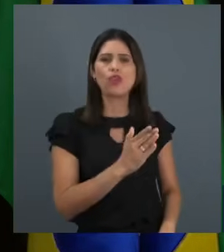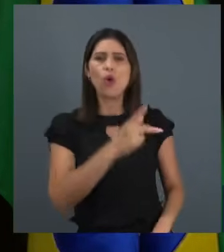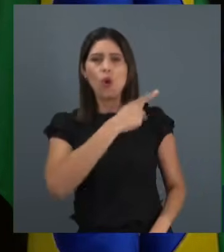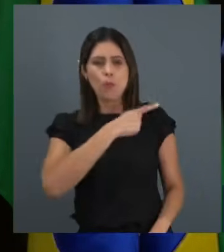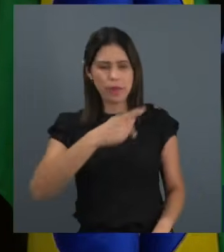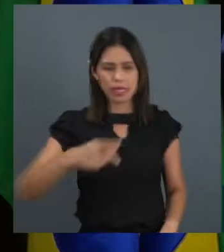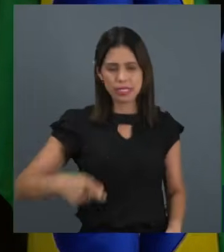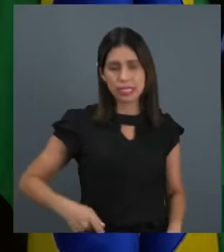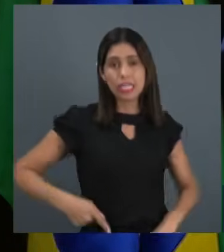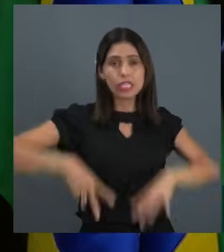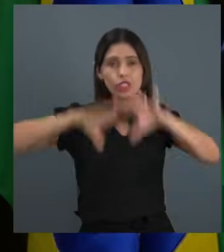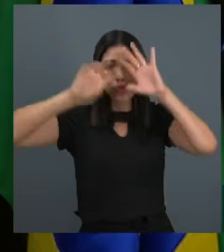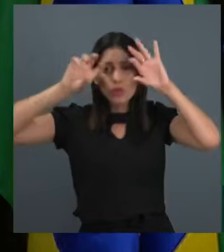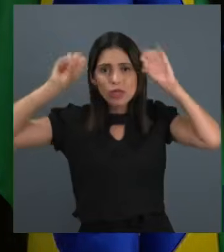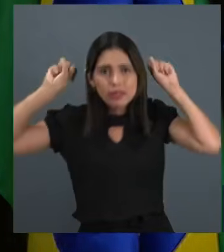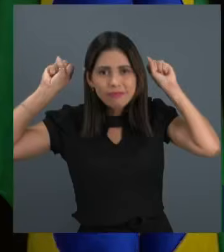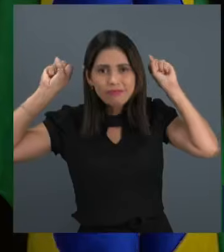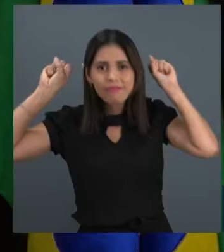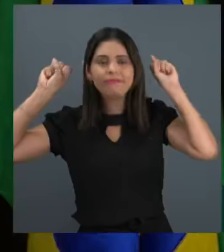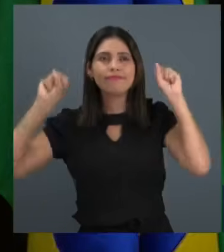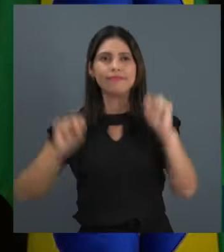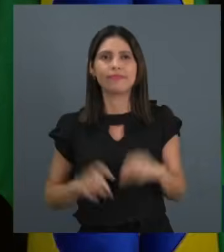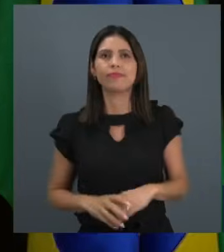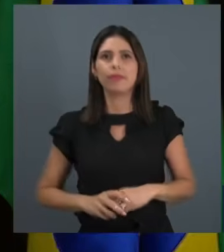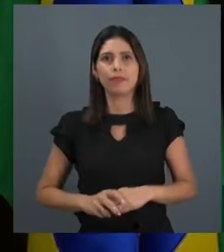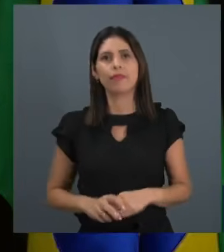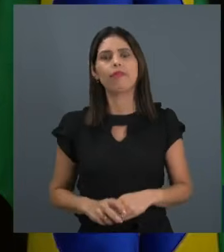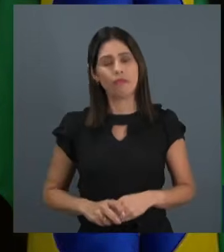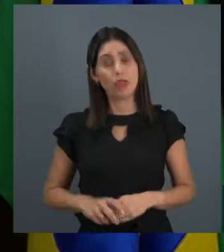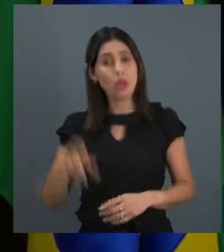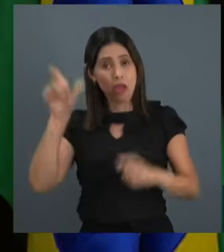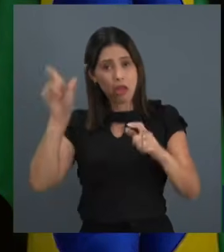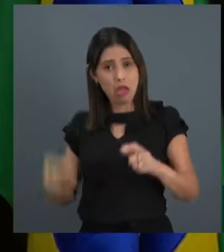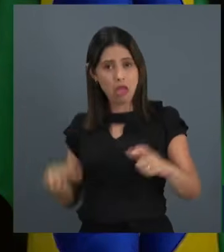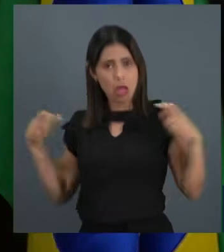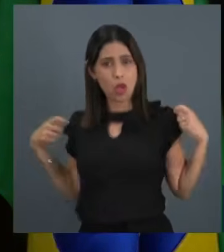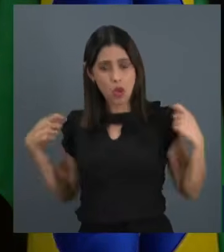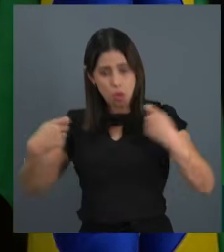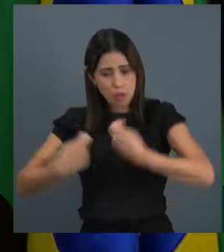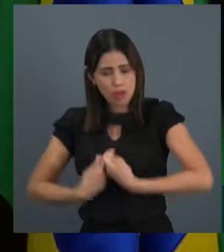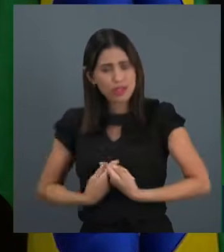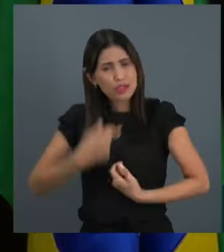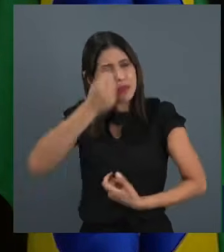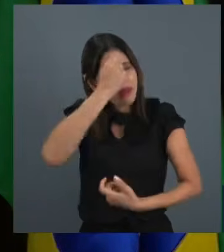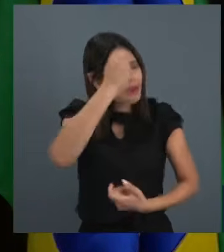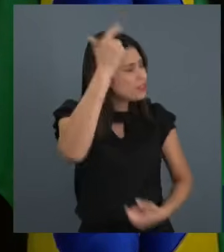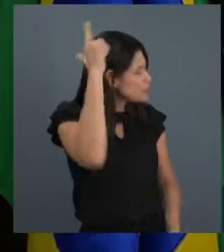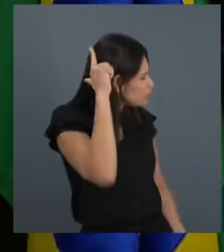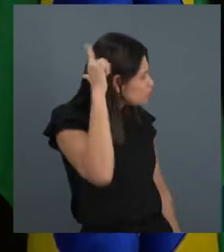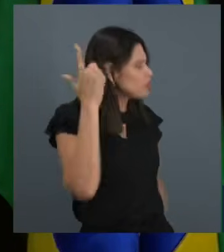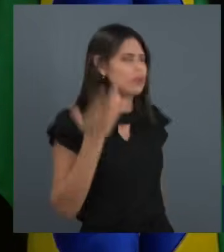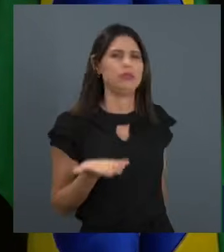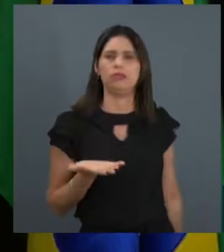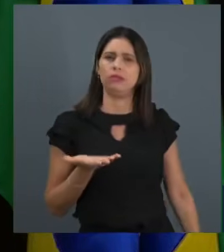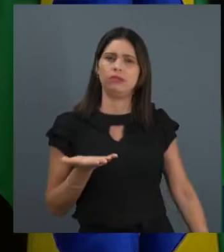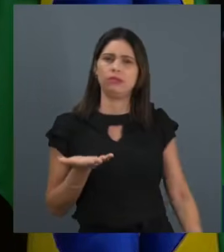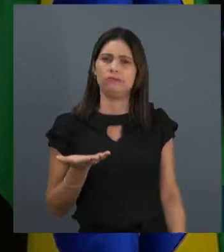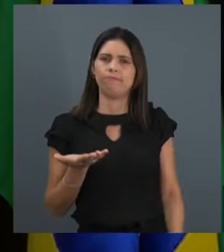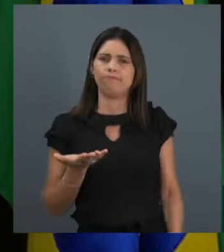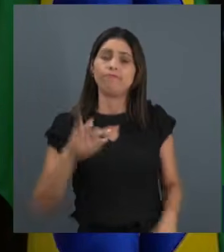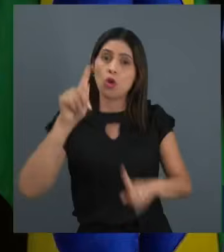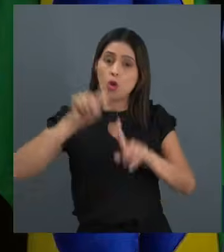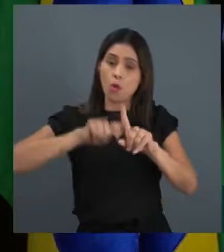Superior Eleitoral, o ministro Alexandre de Moraes. Olha a coincidência. Em agosto